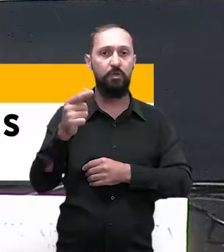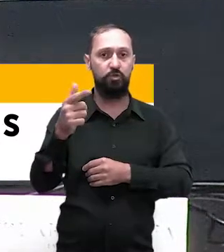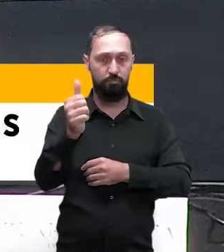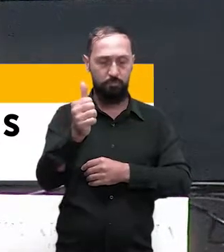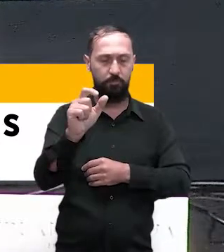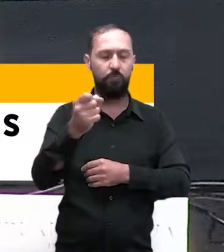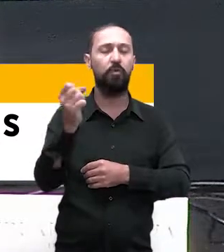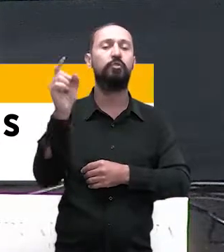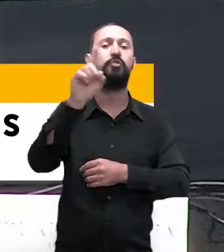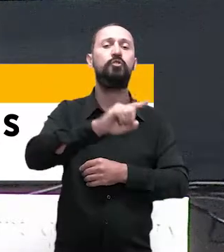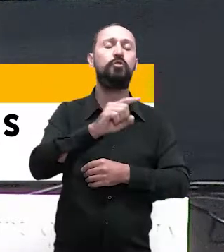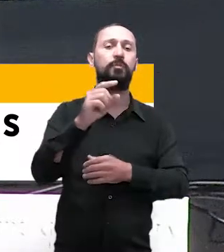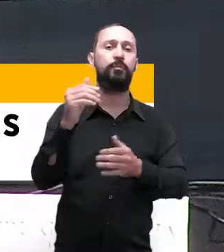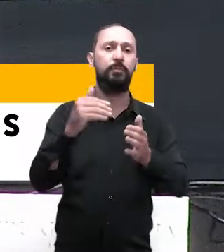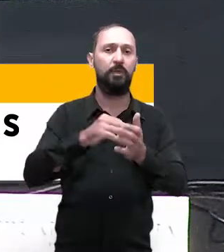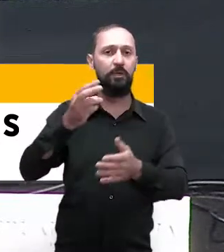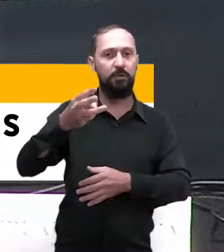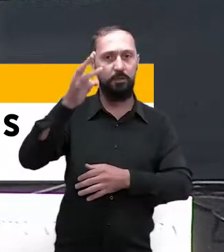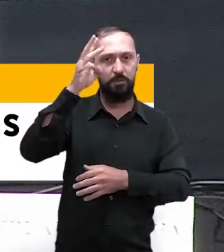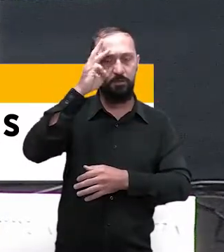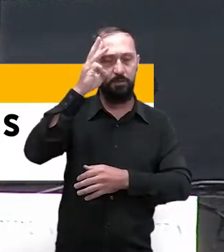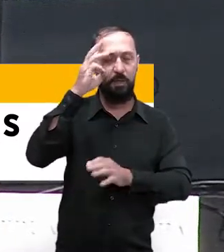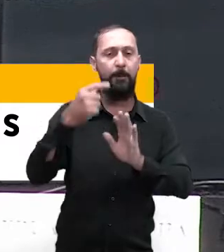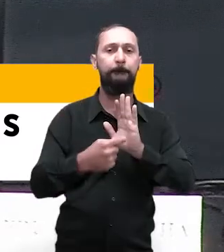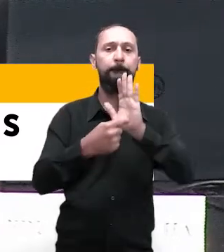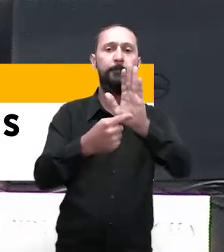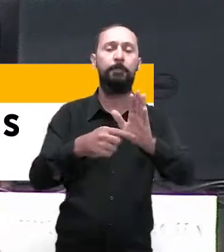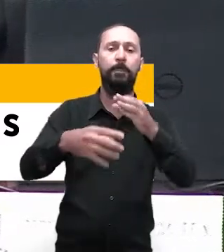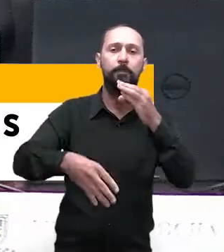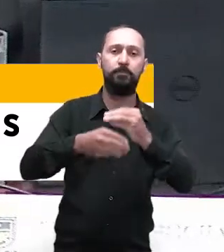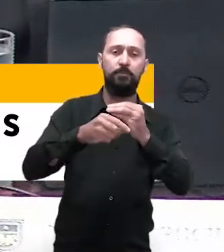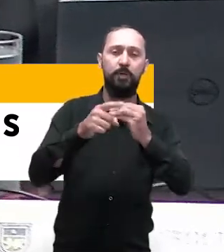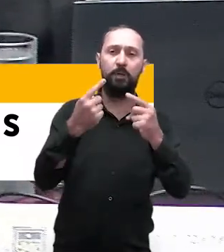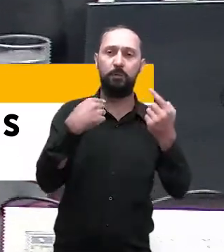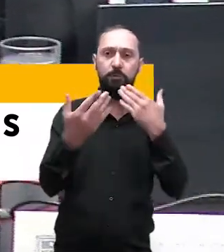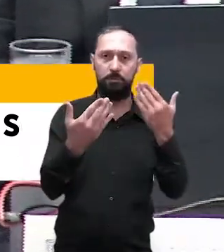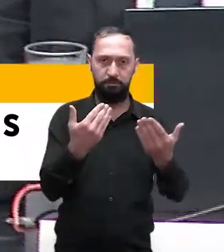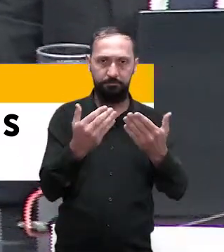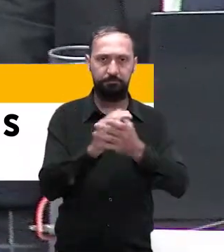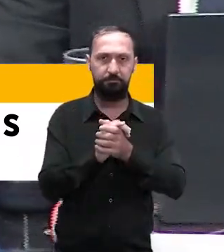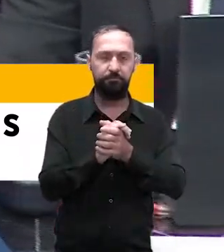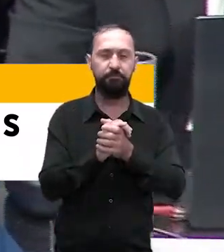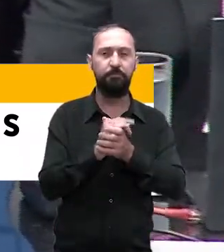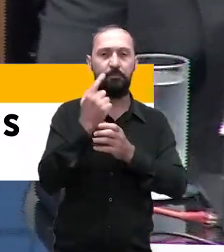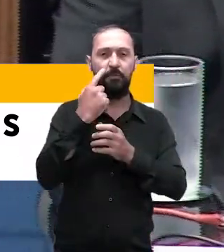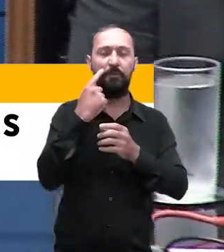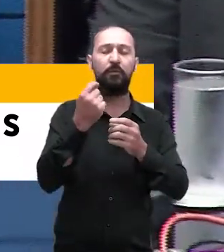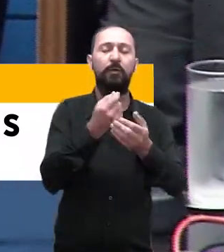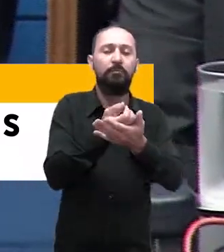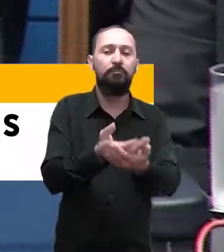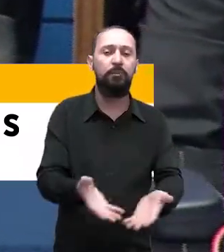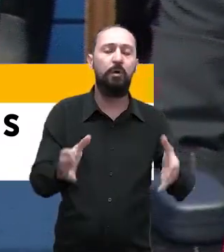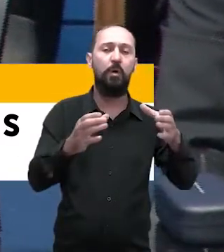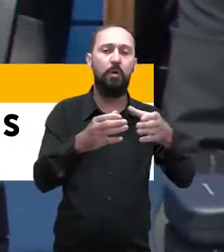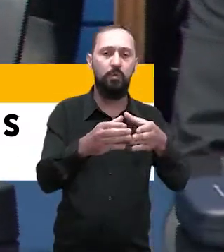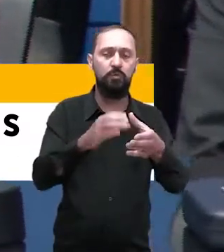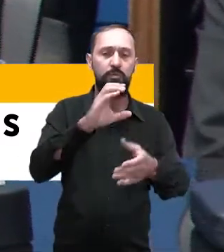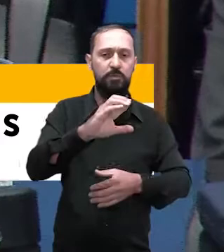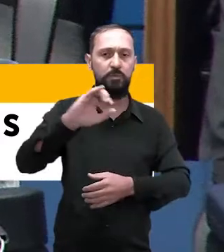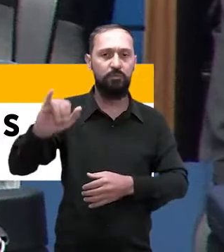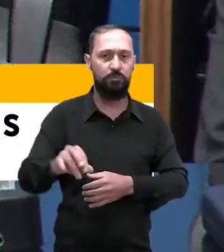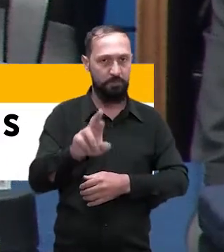5/2021. As datas: terça-feira, prazo para apresentação de emendas, primeira discussão e votação, distribuição de proposição para a